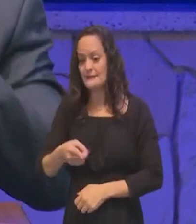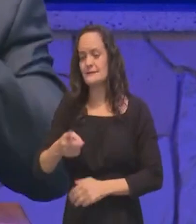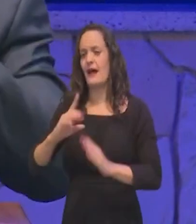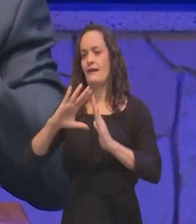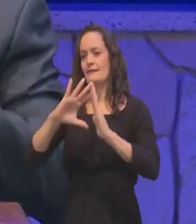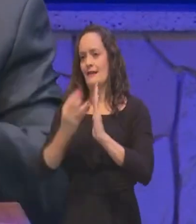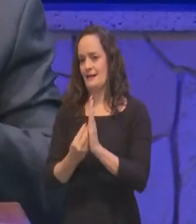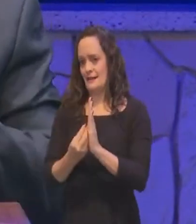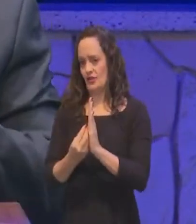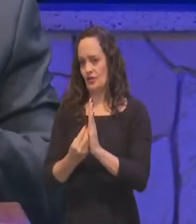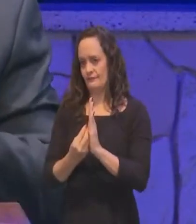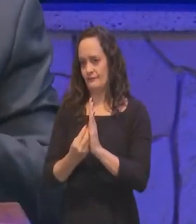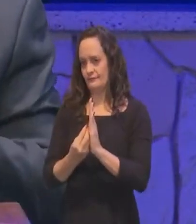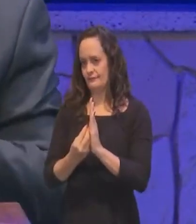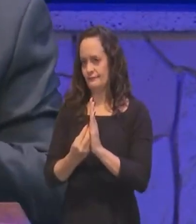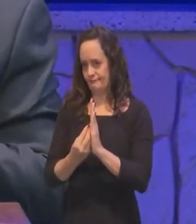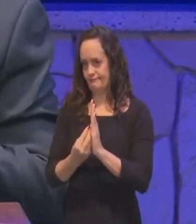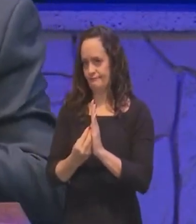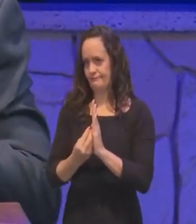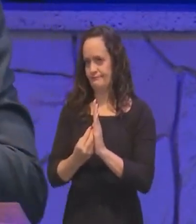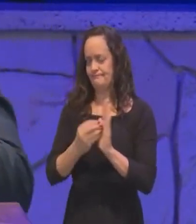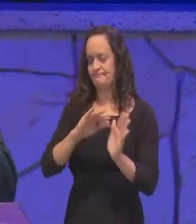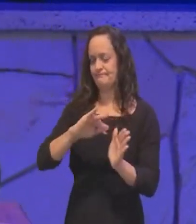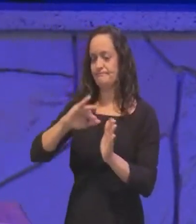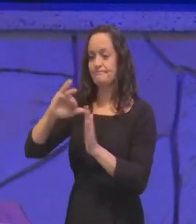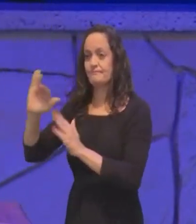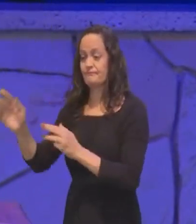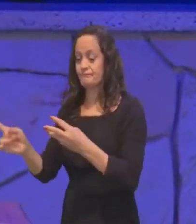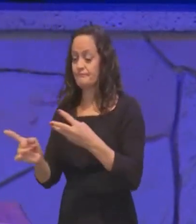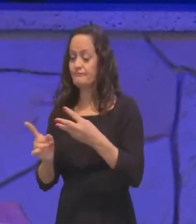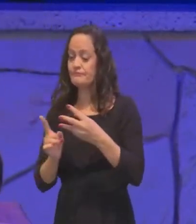Mas em último lugar, meu irmão,